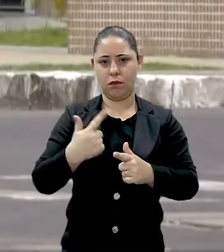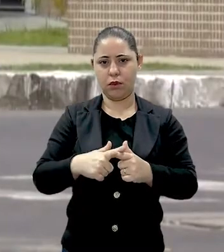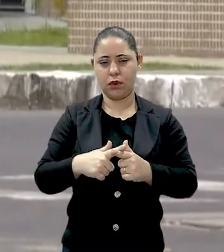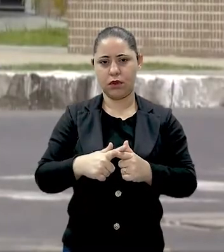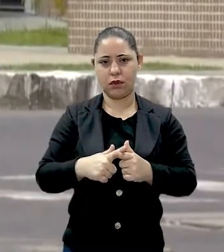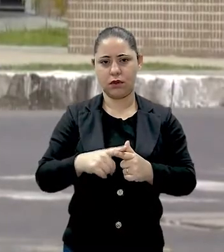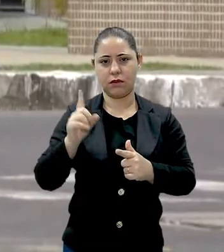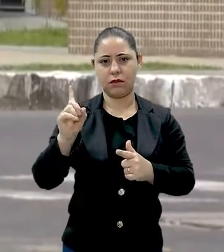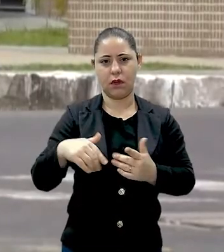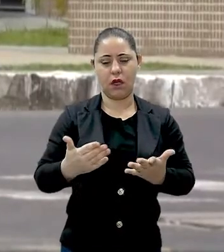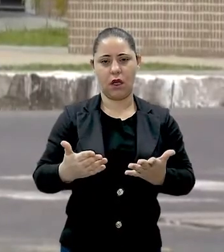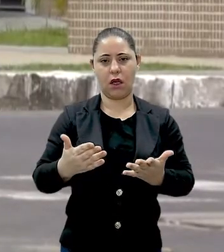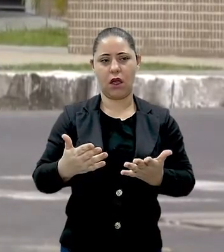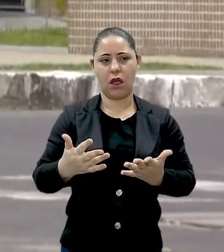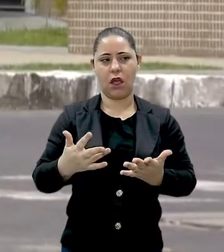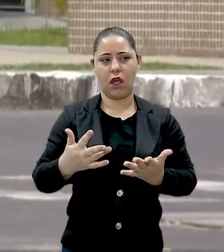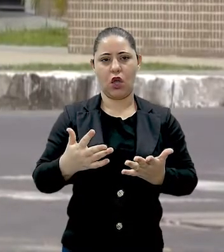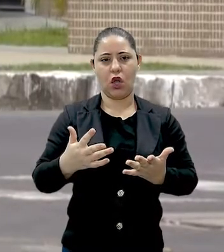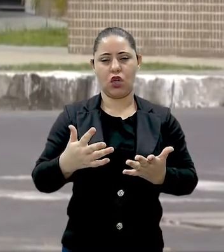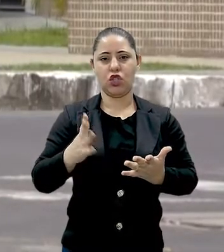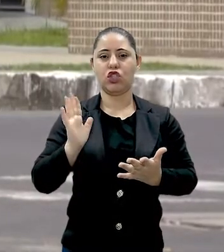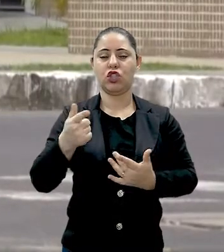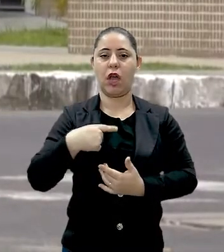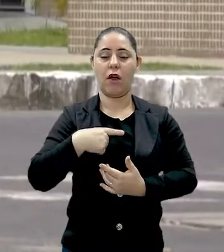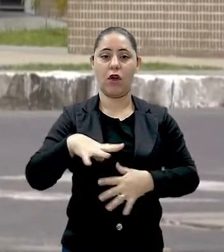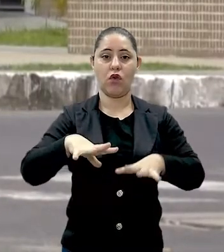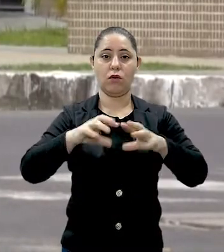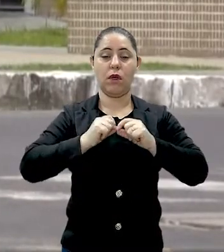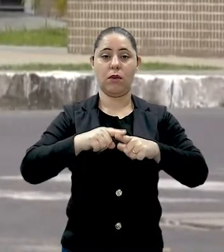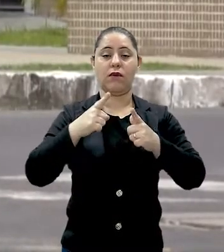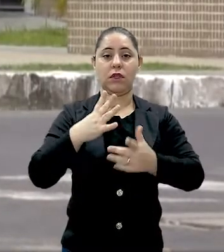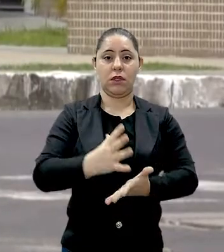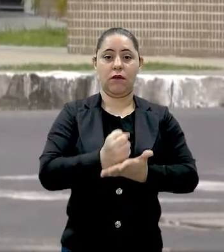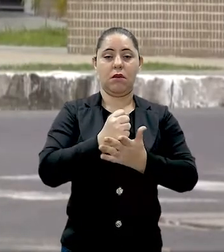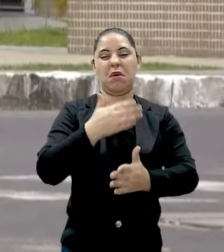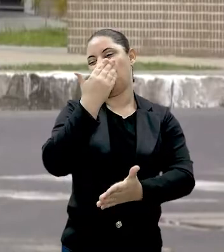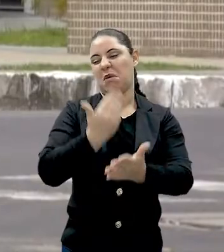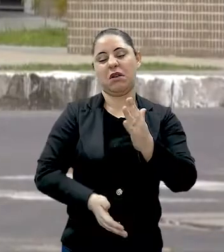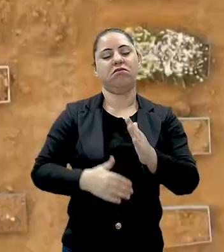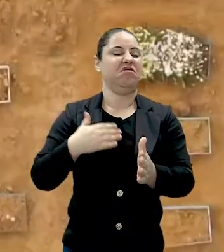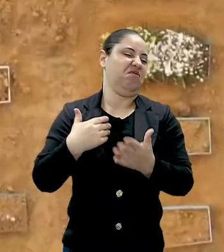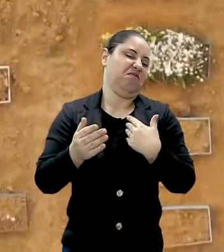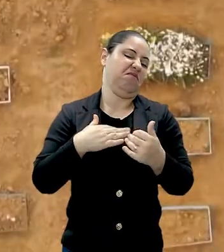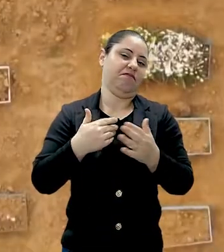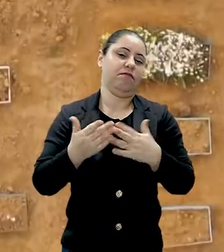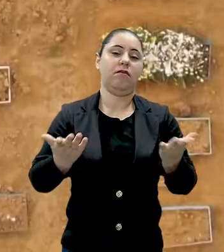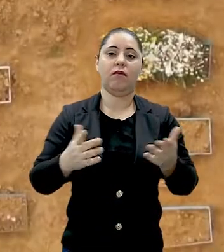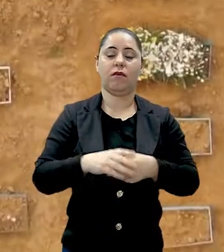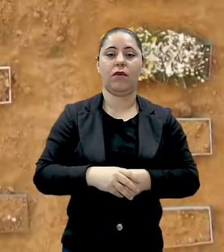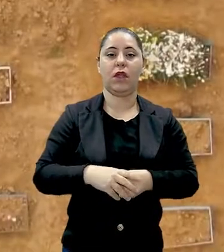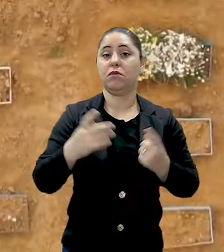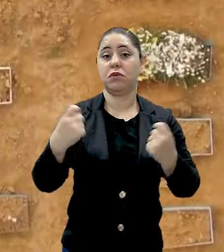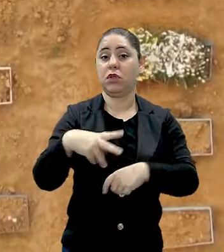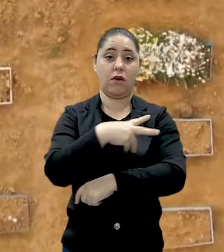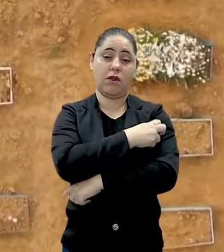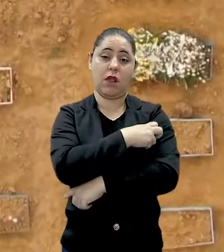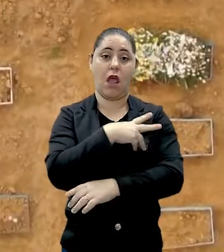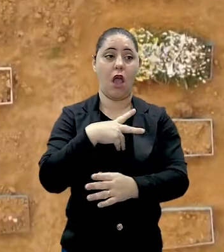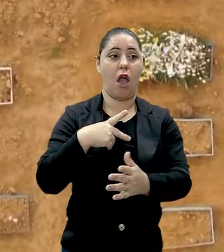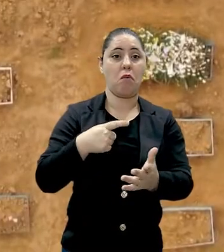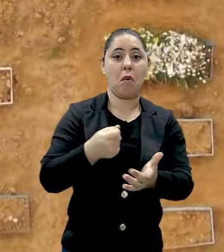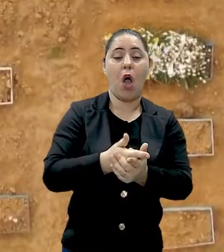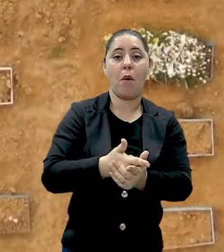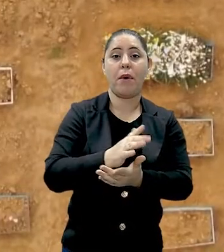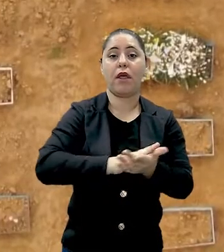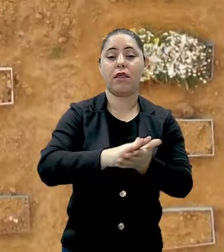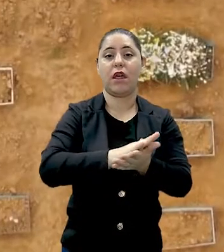Porque vai se auto-imunizar, né? Mas só que nós vamos perder uma parte, mas tudo bem. Nós não vamos precisar vacinar,